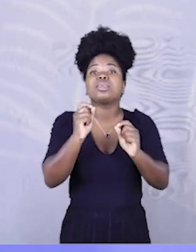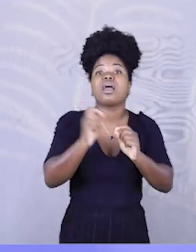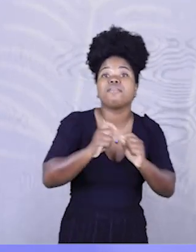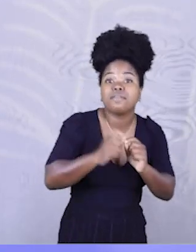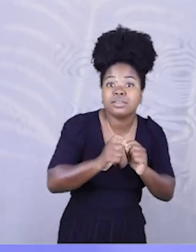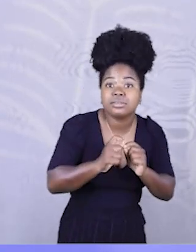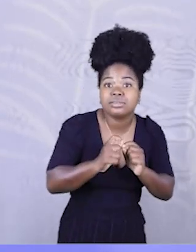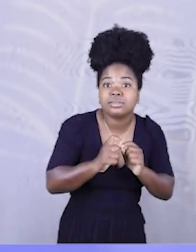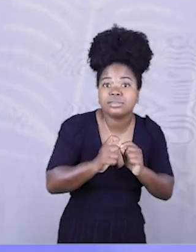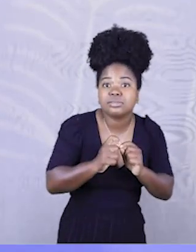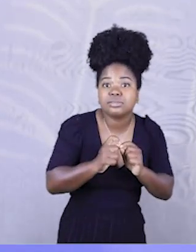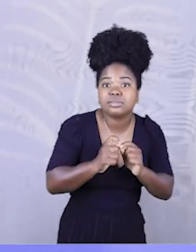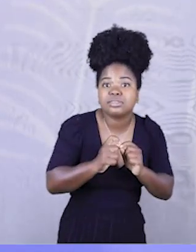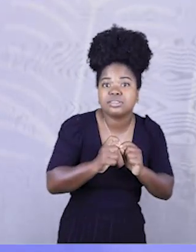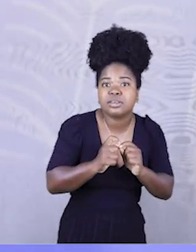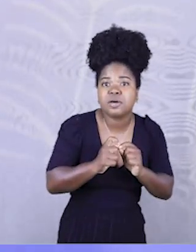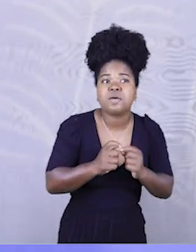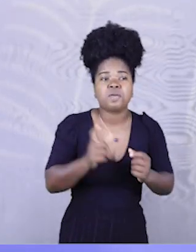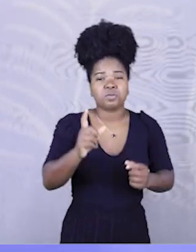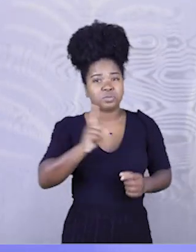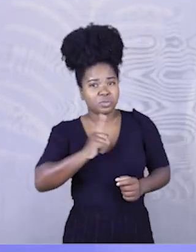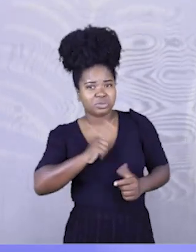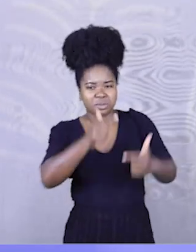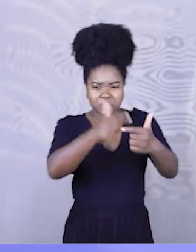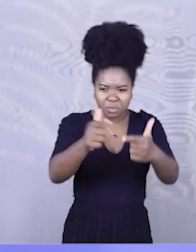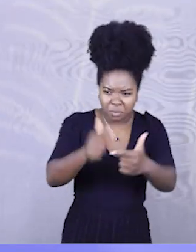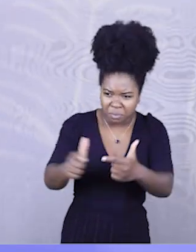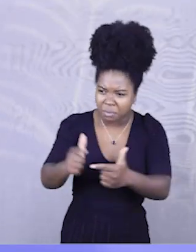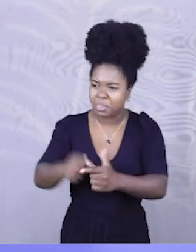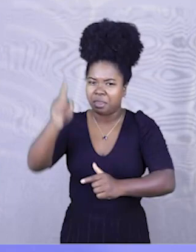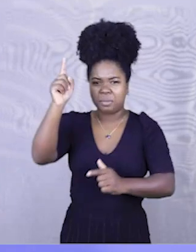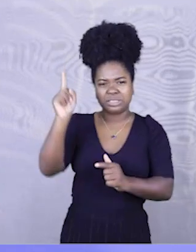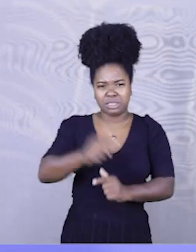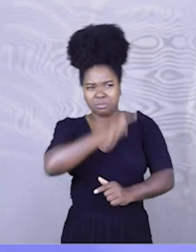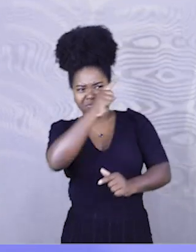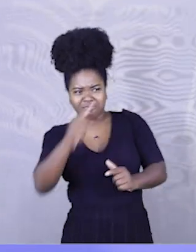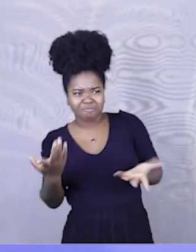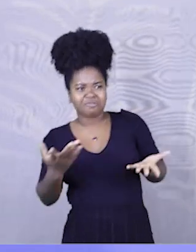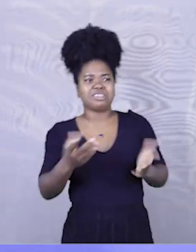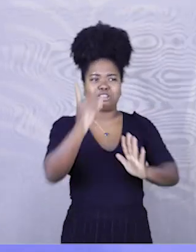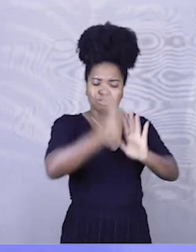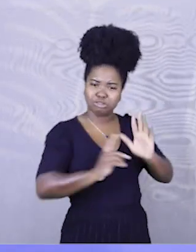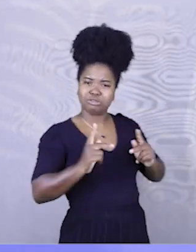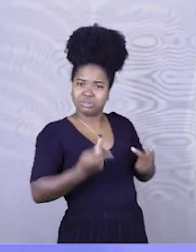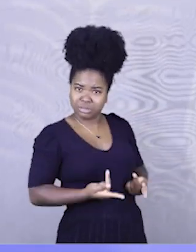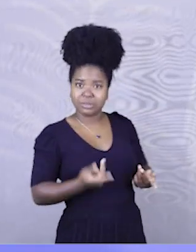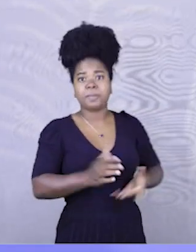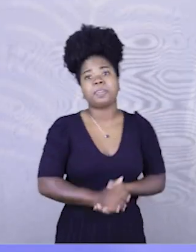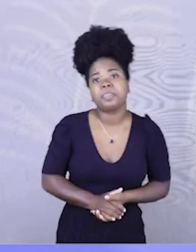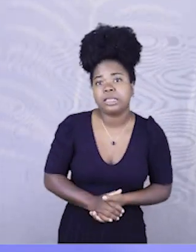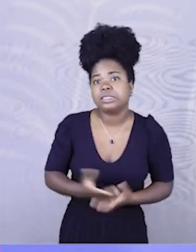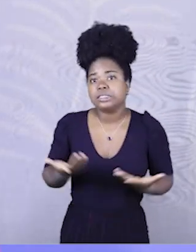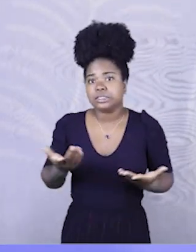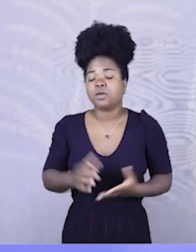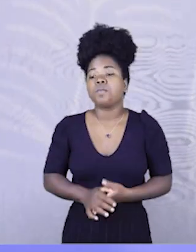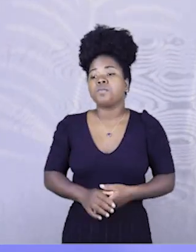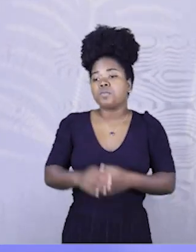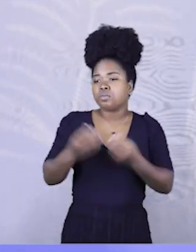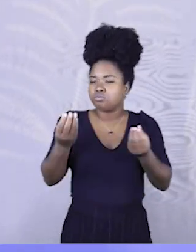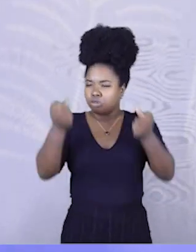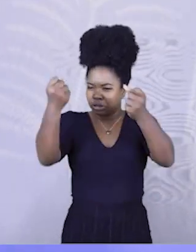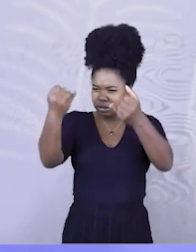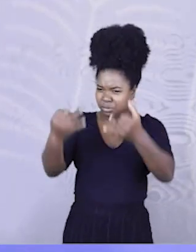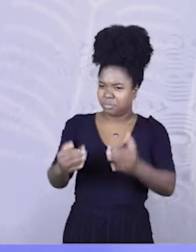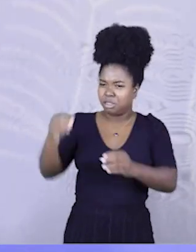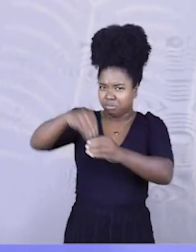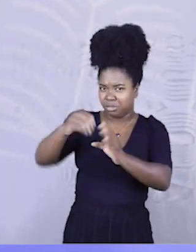violação de direitos humanos. Nesses momentos, nós buscamos, primeiro, partir de um diagnóstico, né, quando a gente fala de educação e direitos humanos na comunidade escolar.